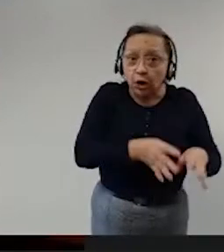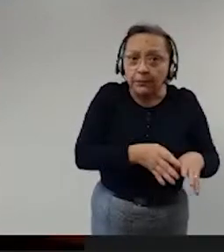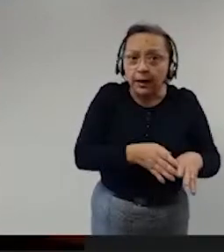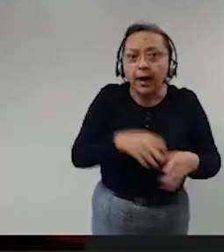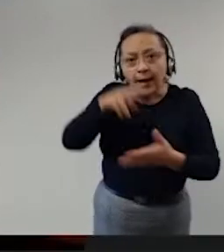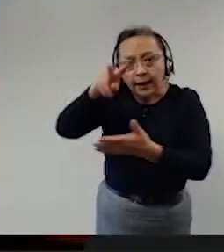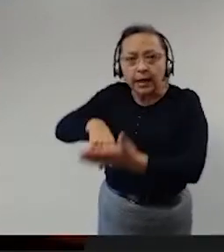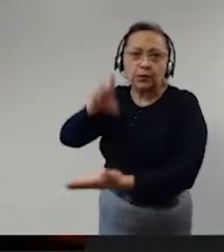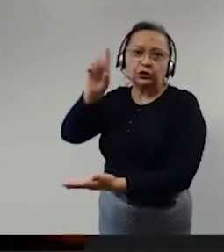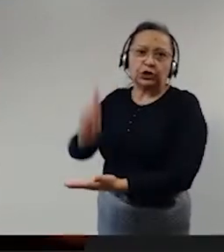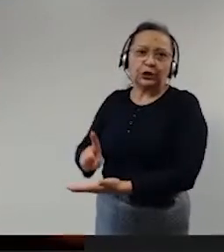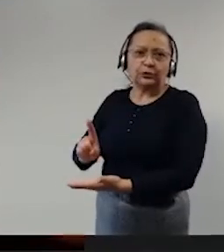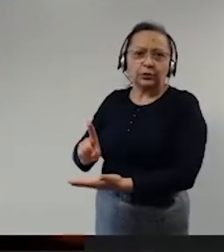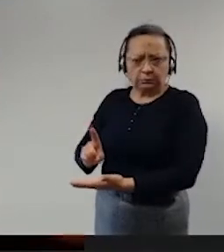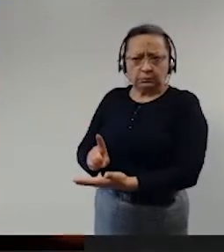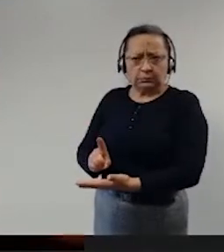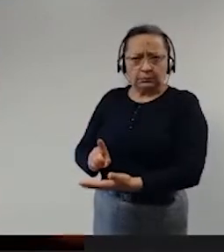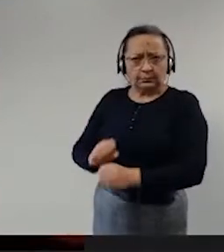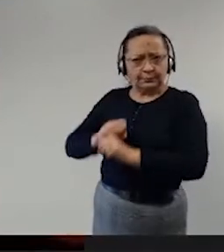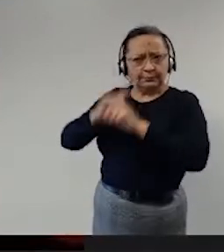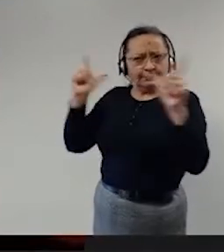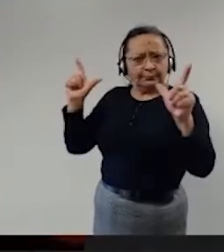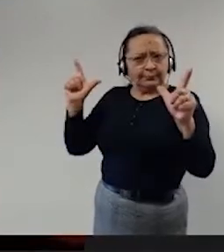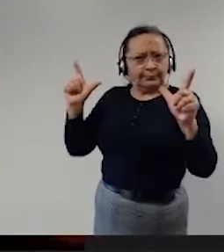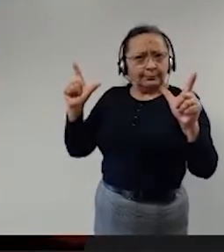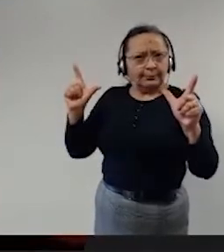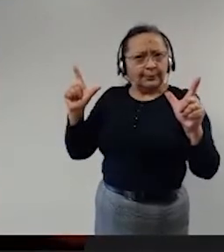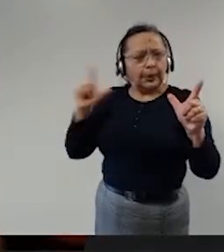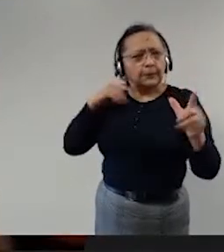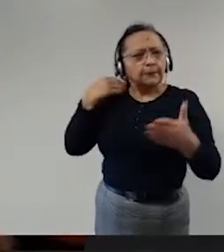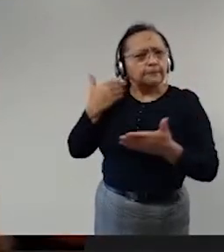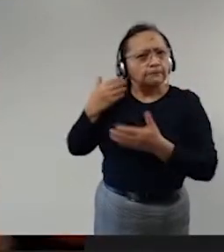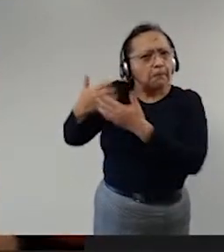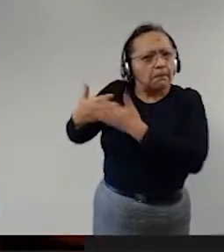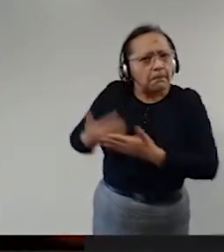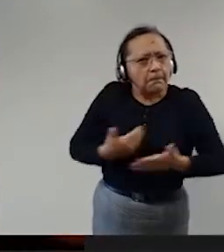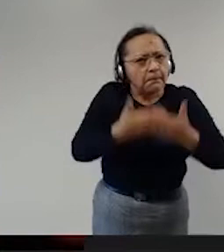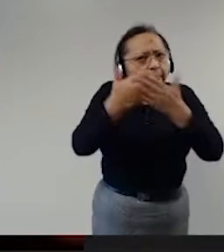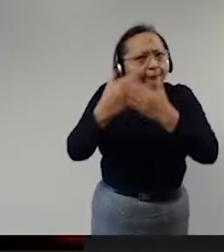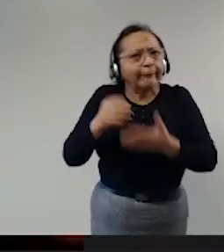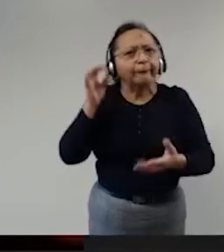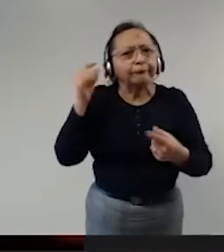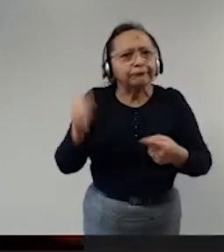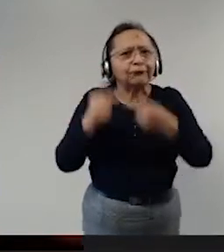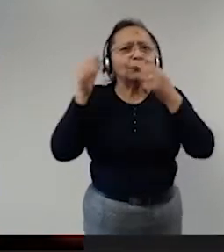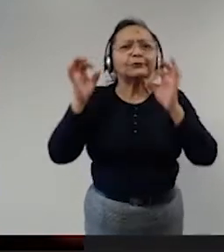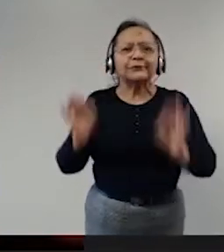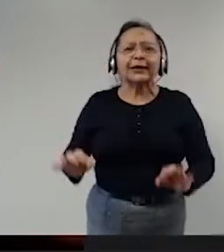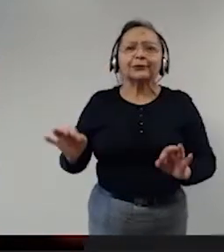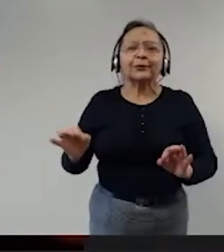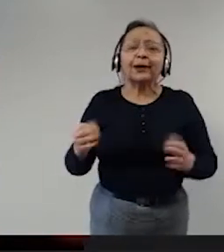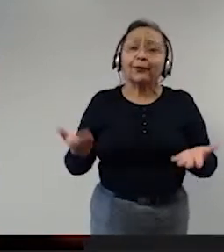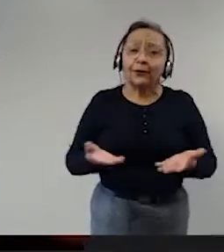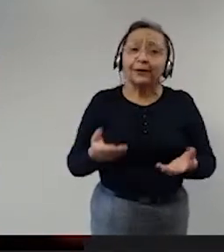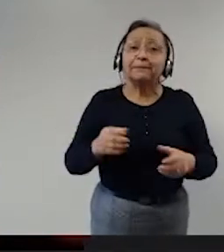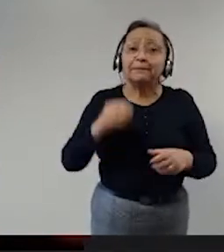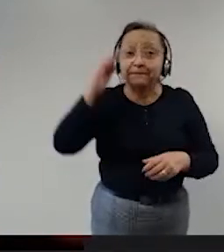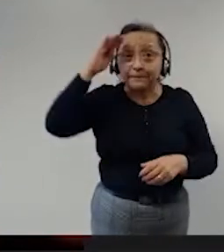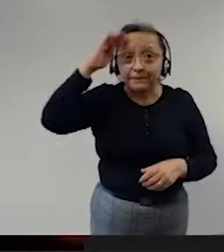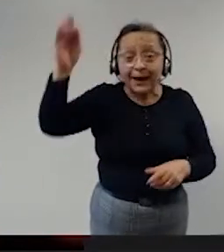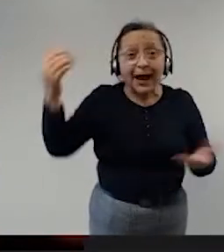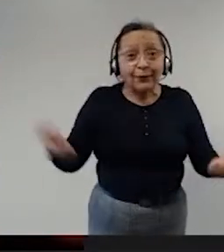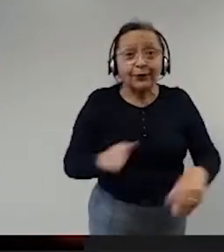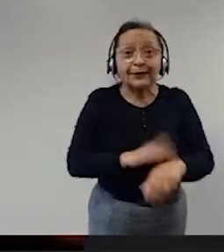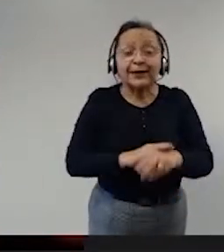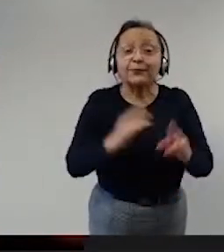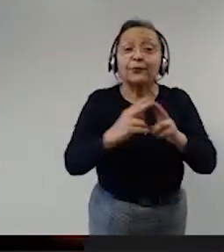direito. Isso é uma coisa fundamental, em qualquer época, mesmo com esse mundo mais virtual, é importante que você